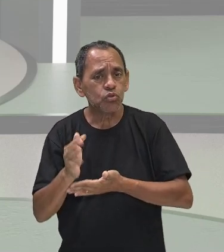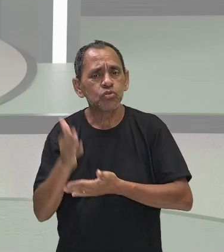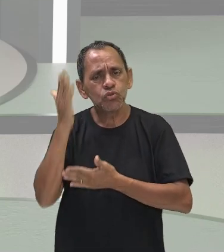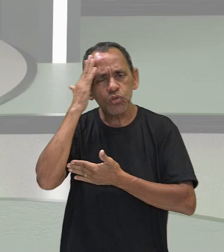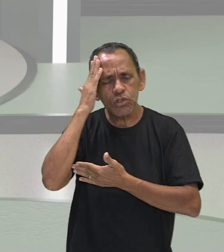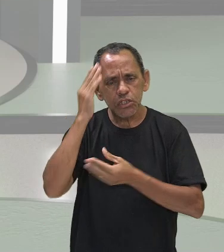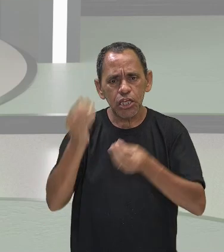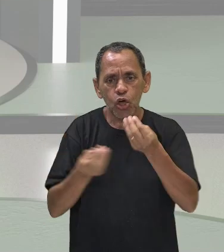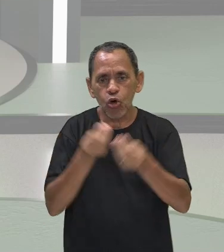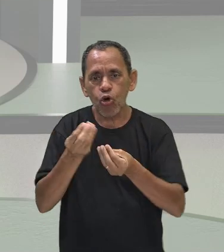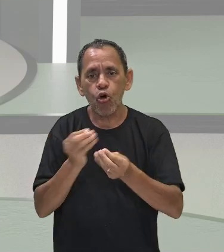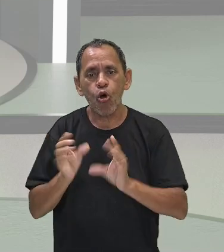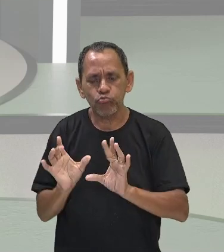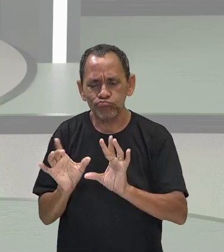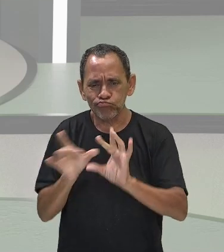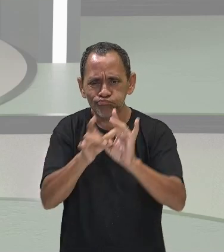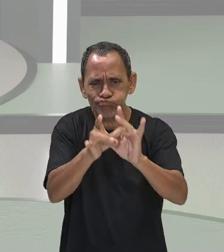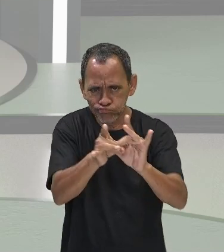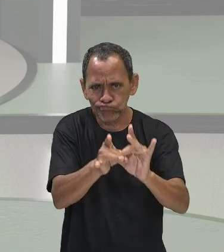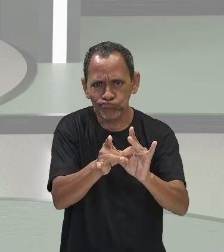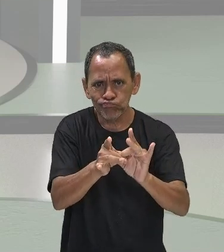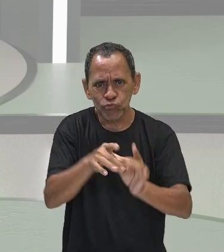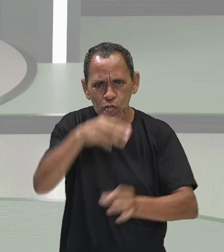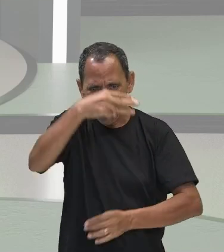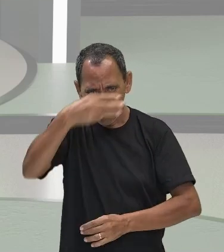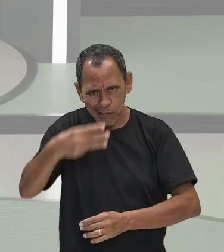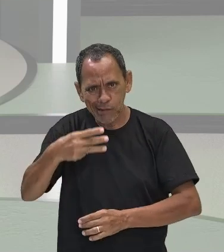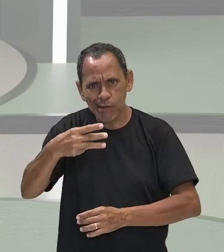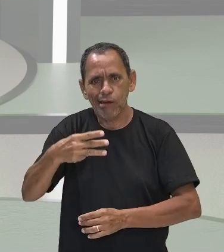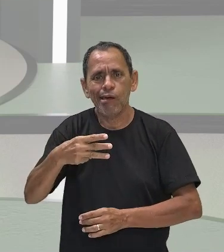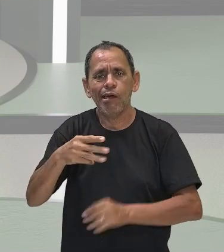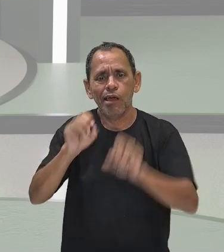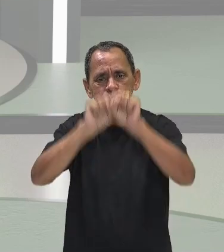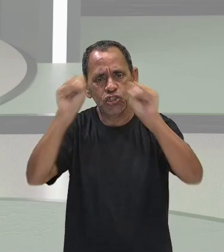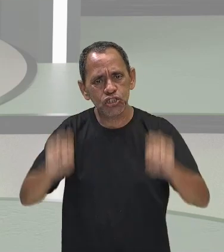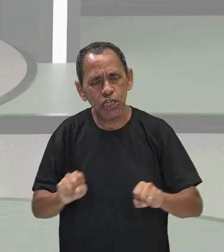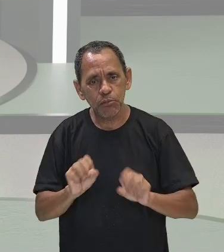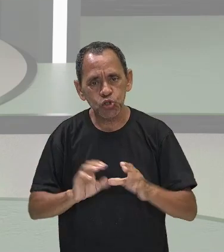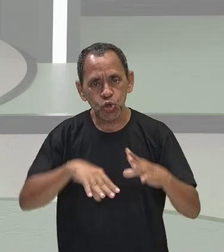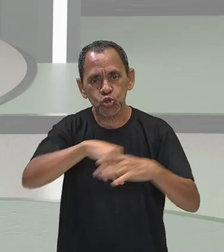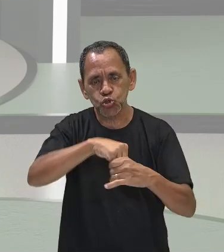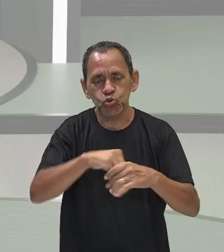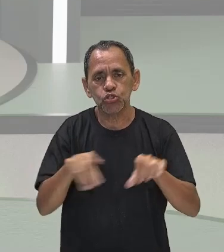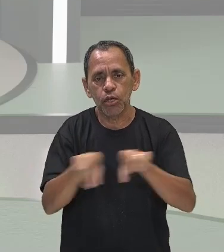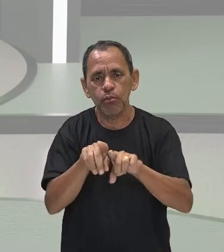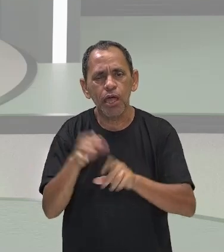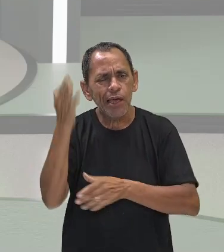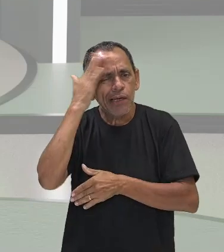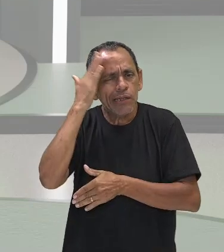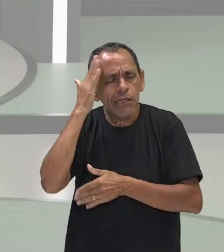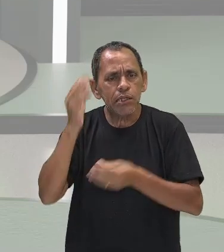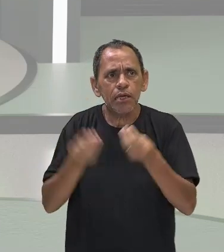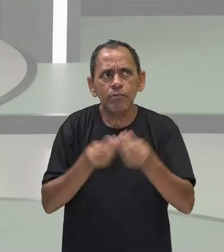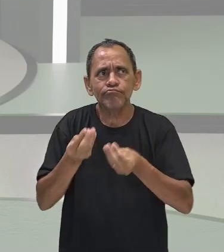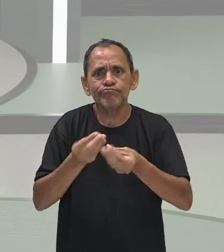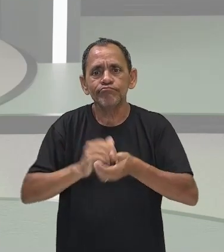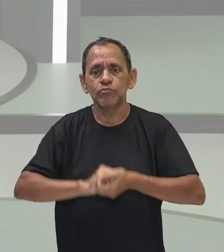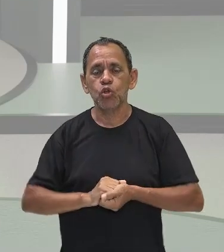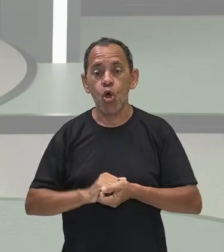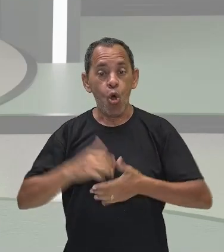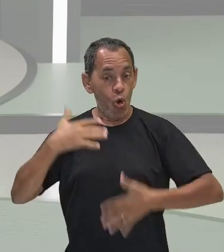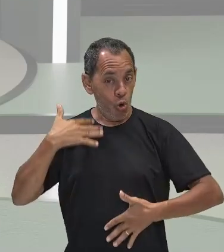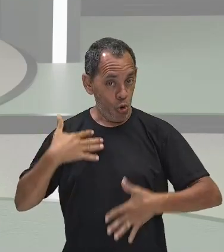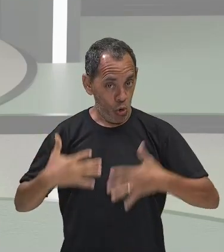mais 3 sistemas que a gente vai apresentar aqui, e nesse entendimento, todo o